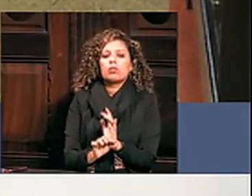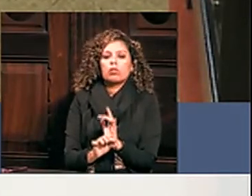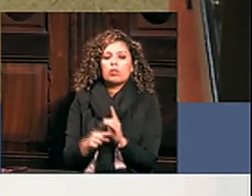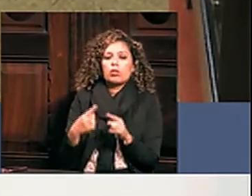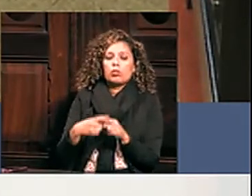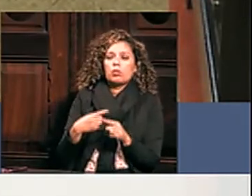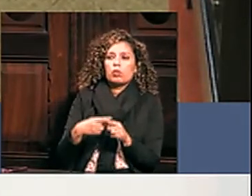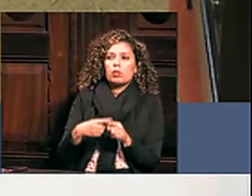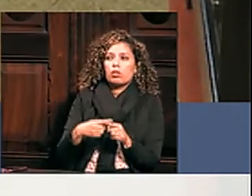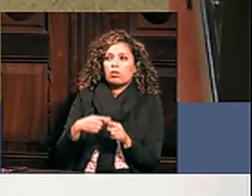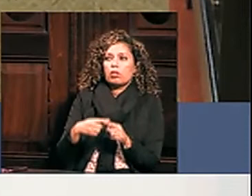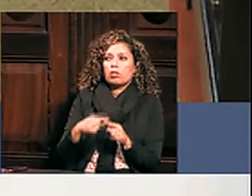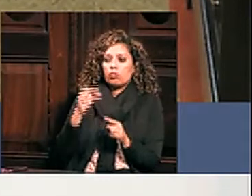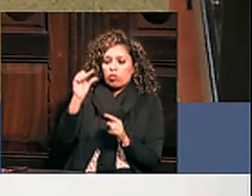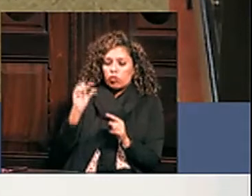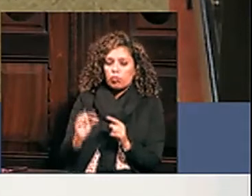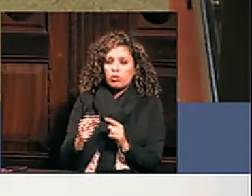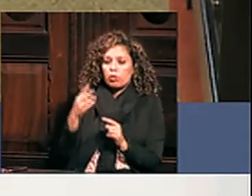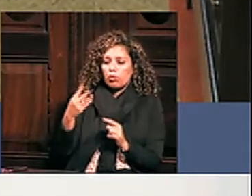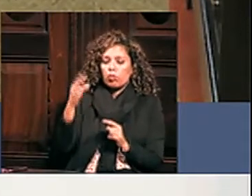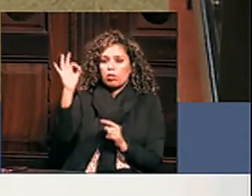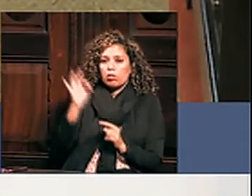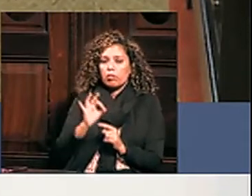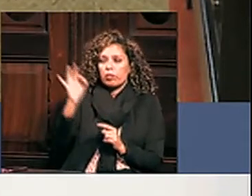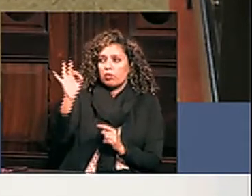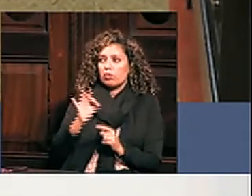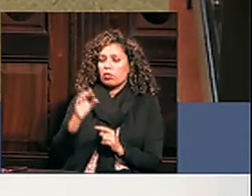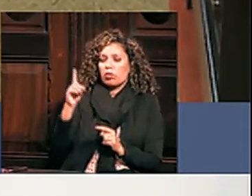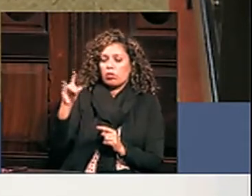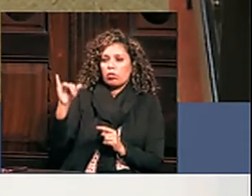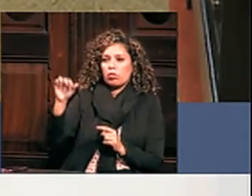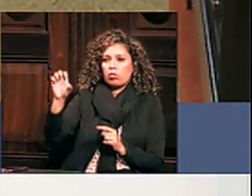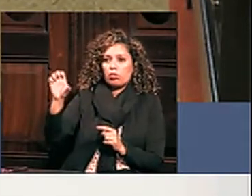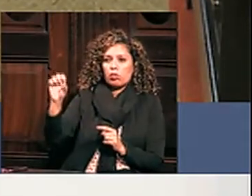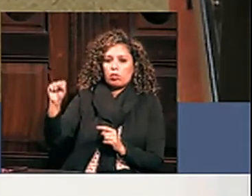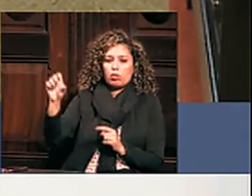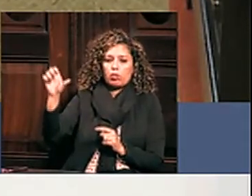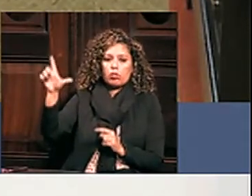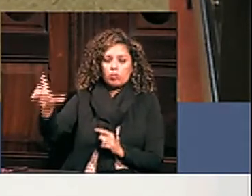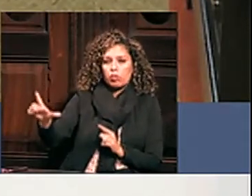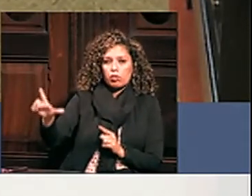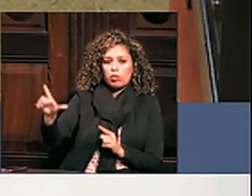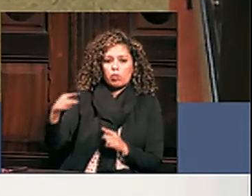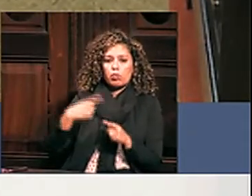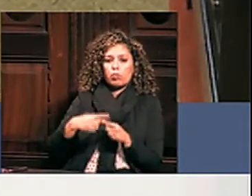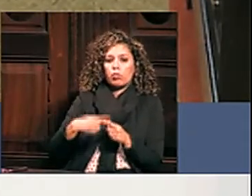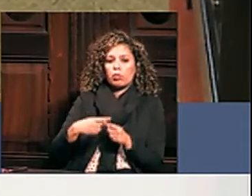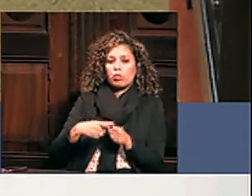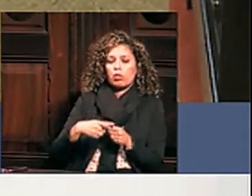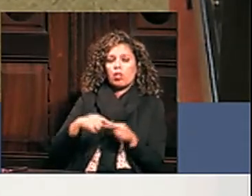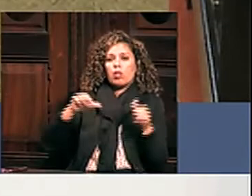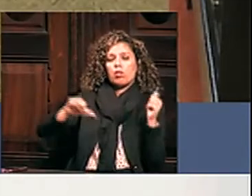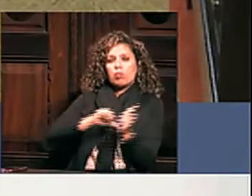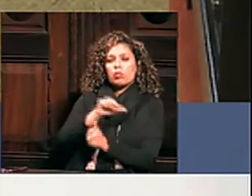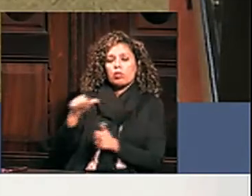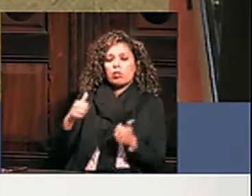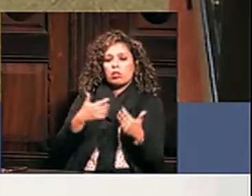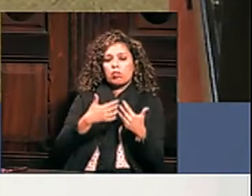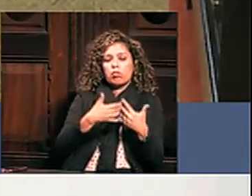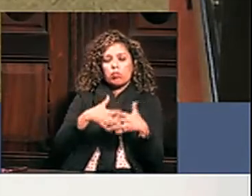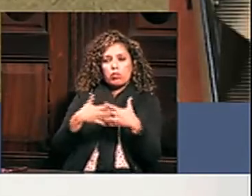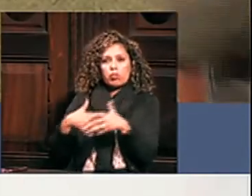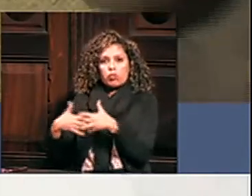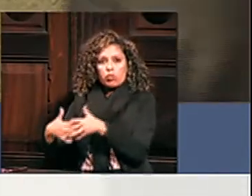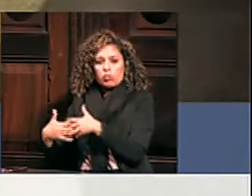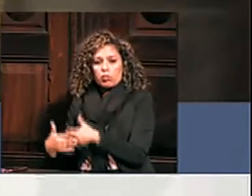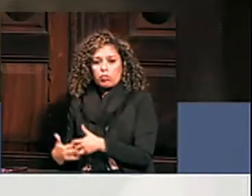diesel que compõe a cadeia produtiva da produção, porque o transporte de carga perpassa